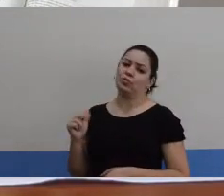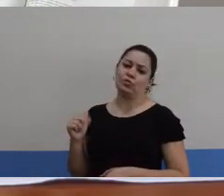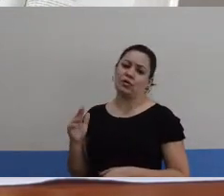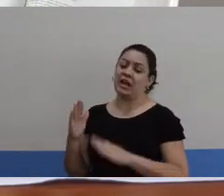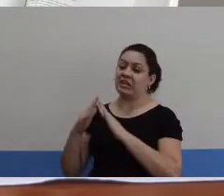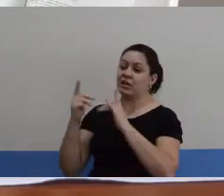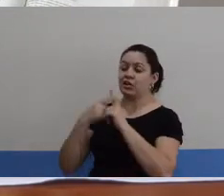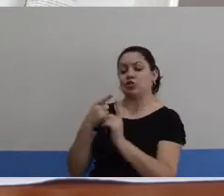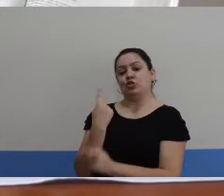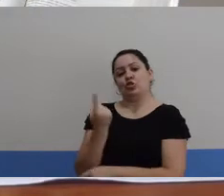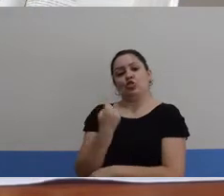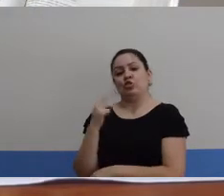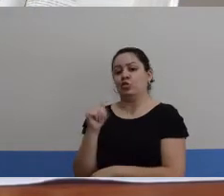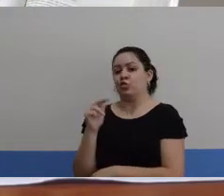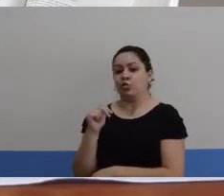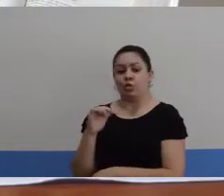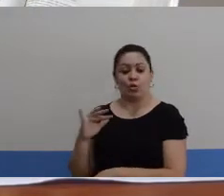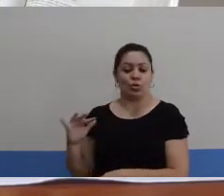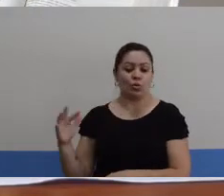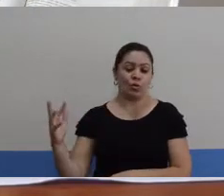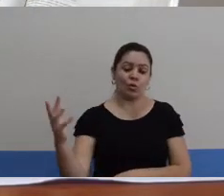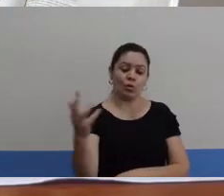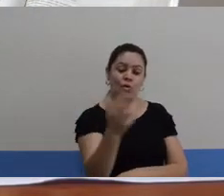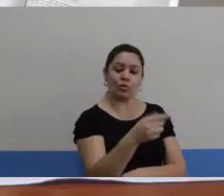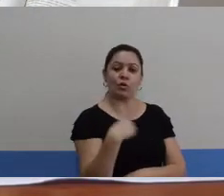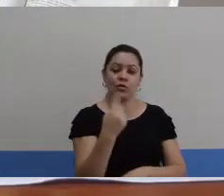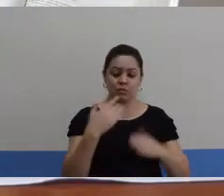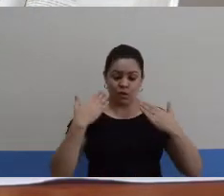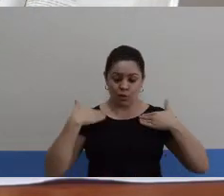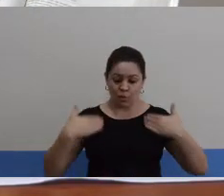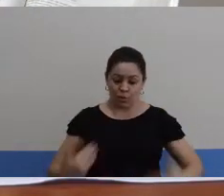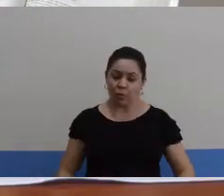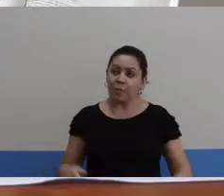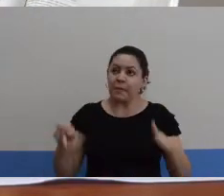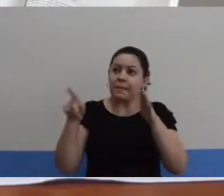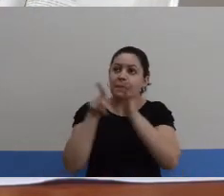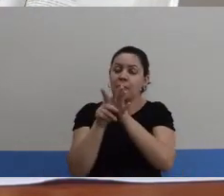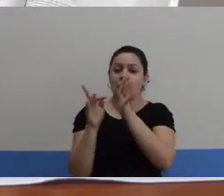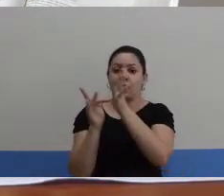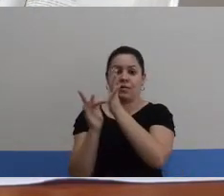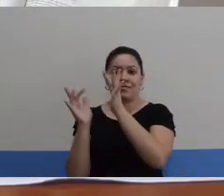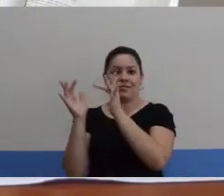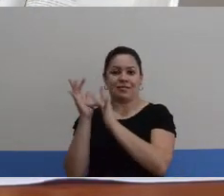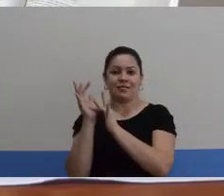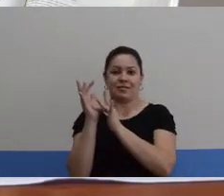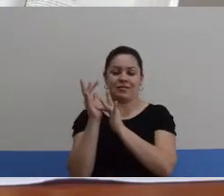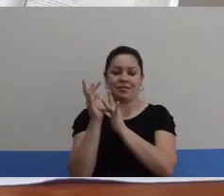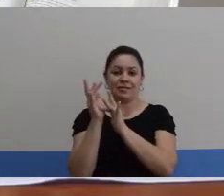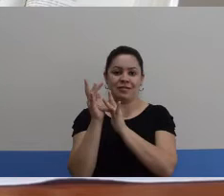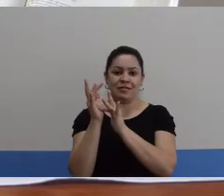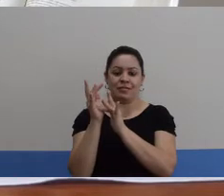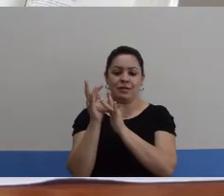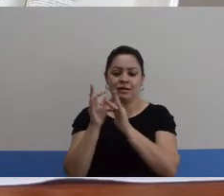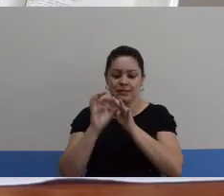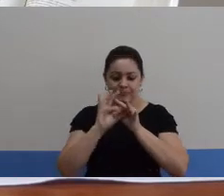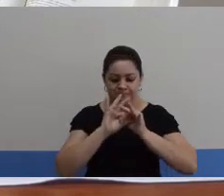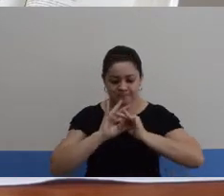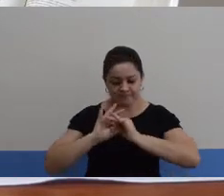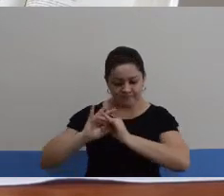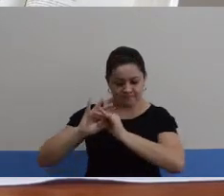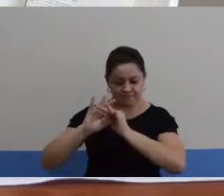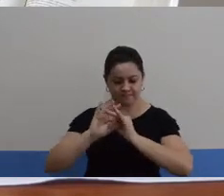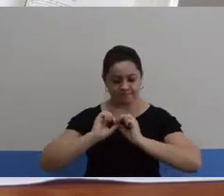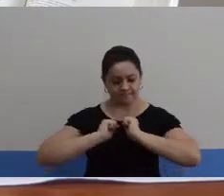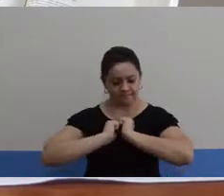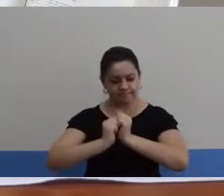sozinho. Nós somos corpo de Cristo e este corpo caminha sempre junto